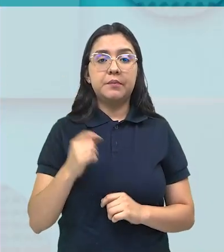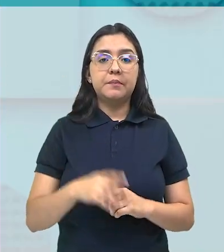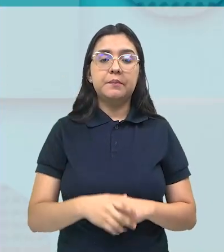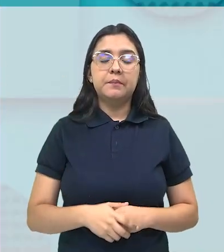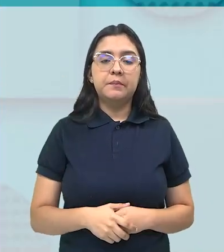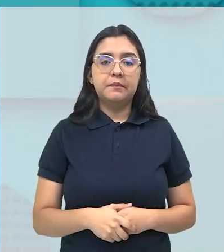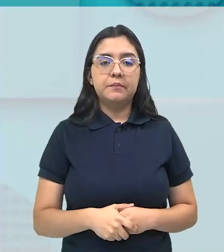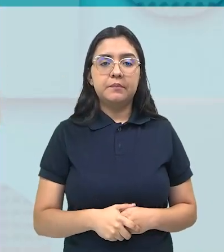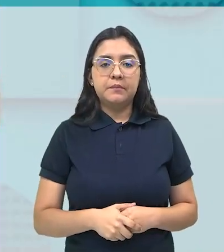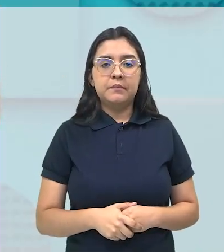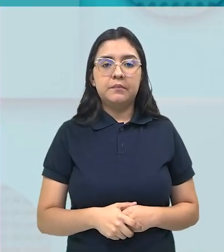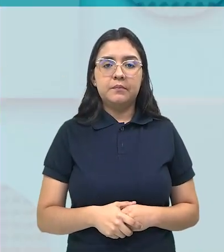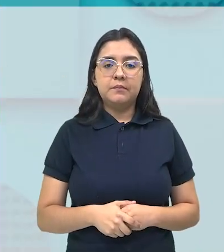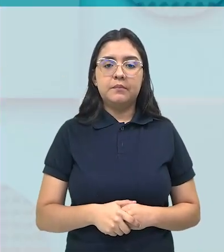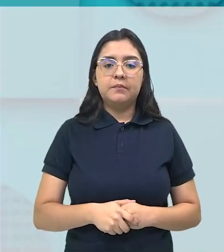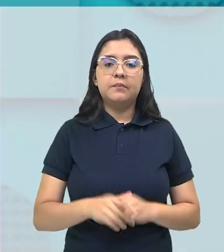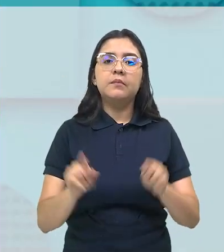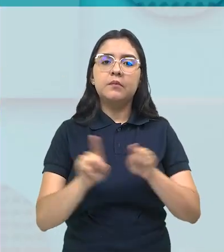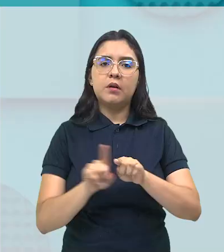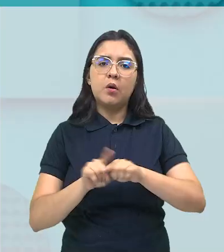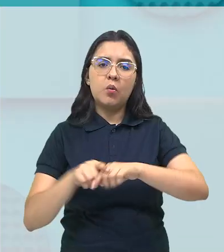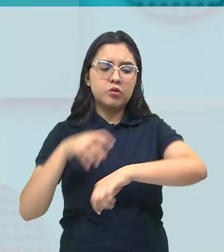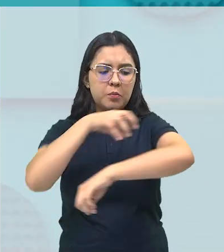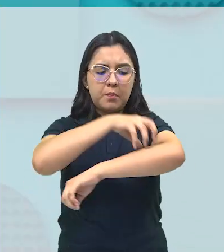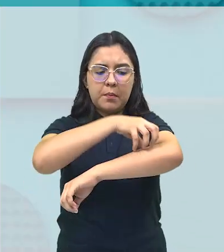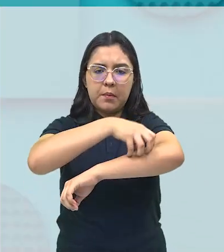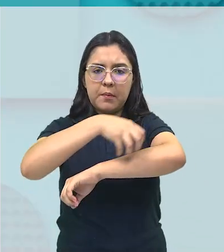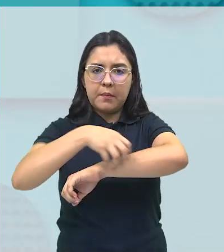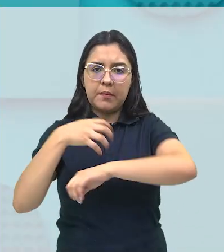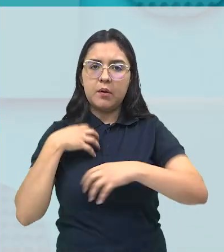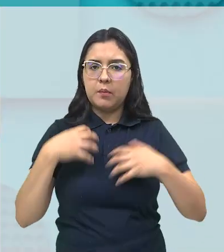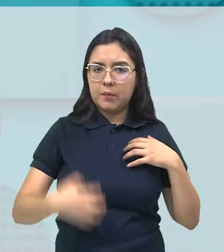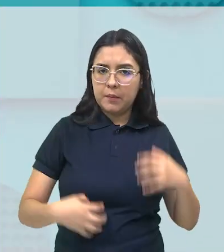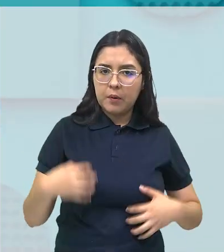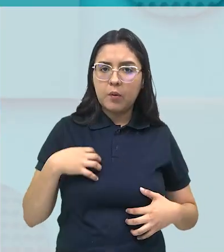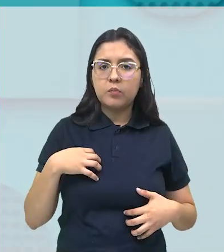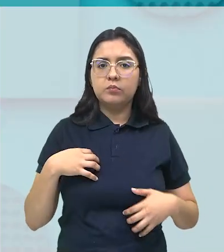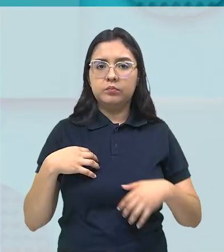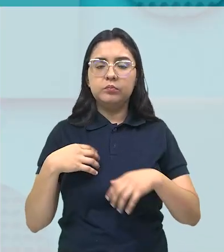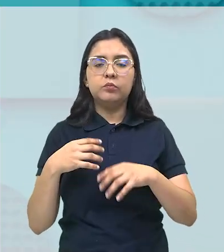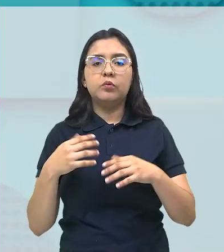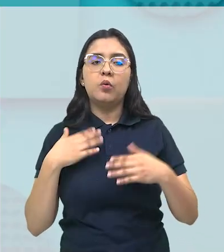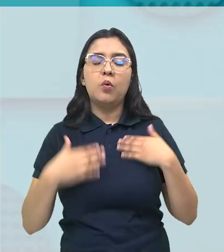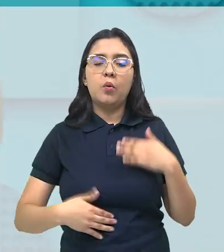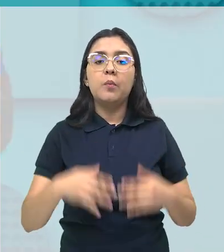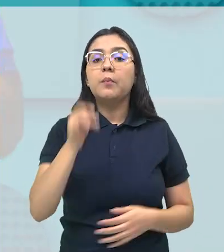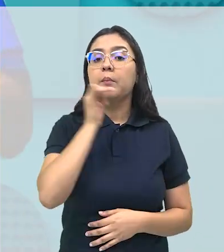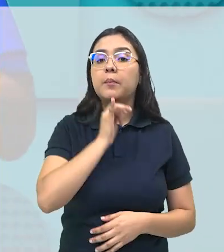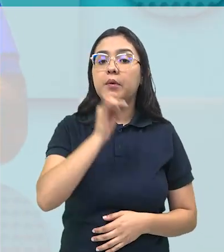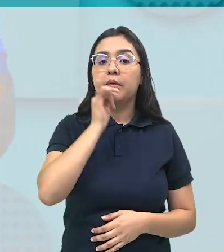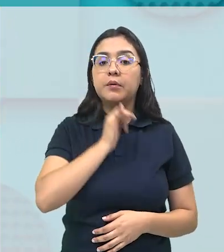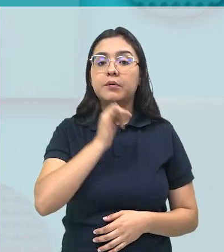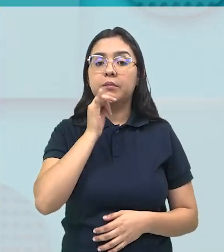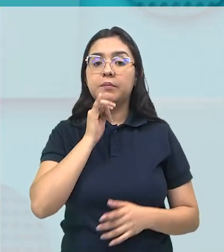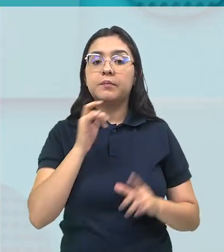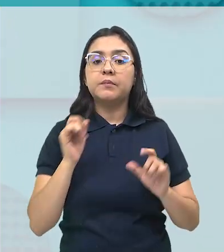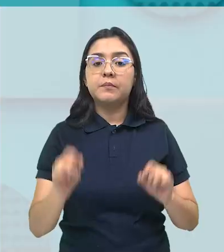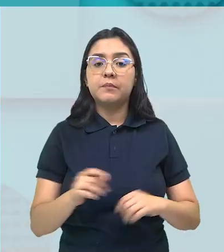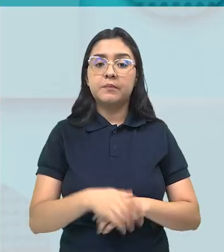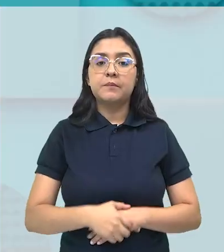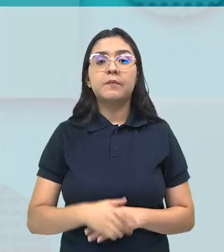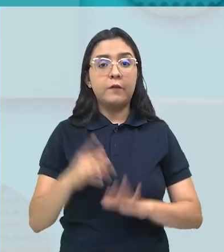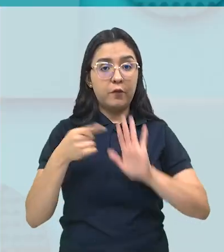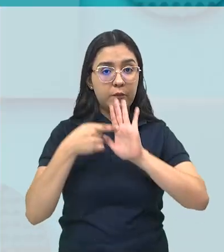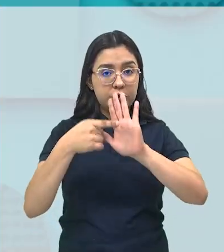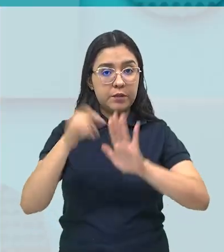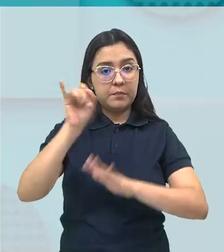de aparecer hematomas em algumas regiões do corpo relacionadas às cavidades. Por exemplo, hematomas são essas